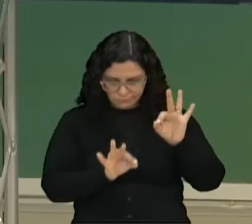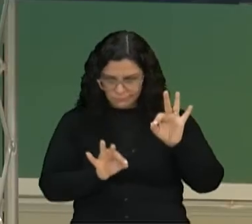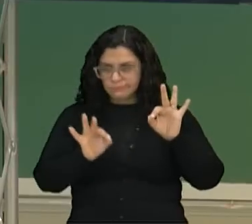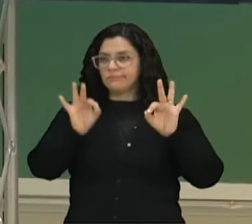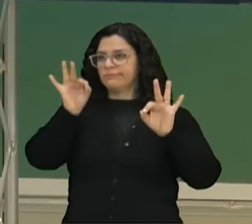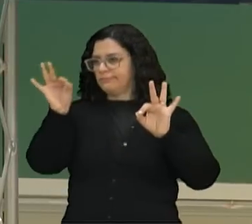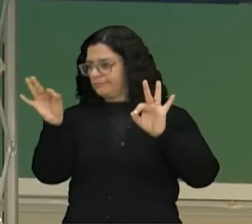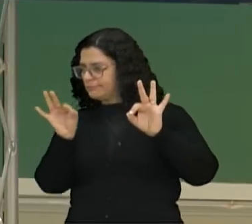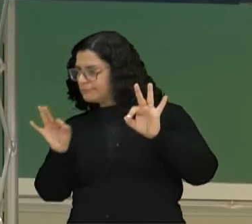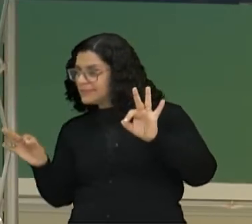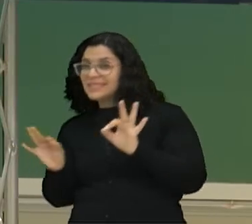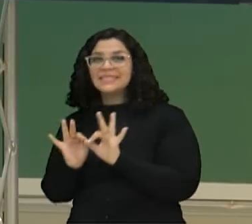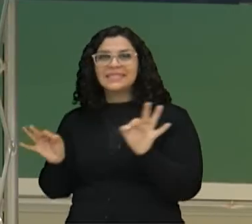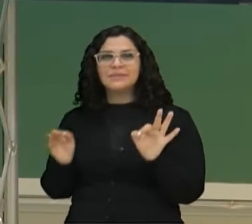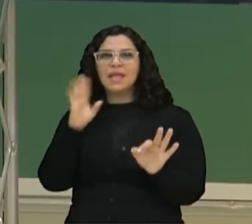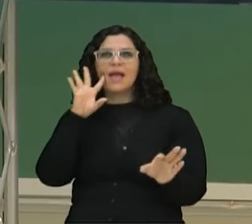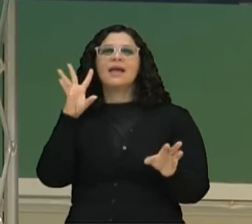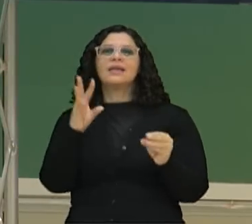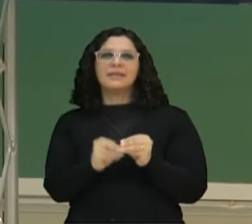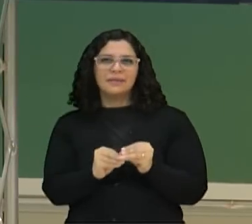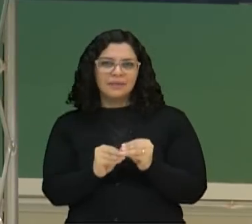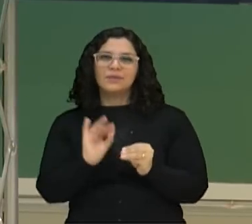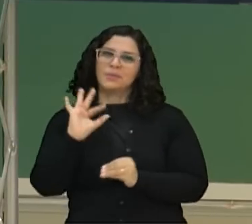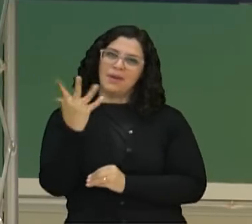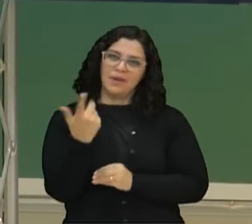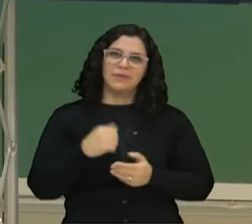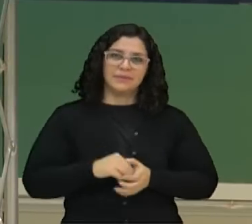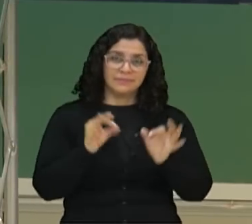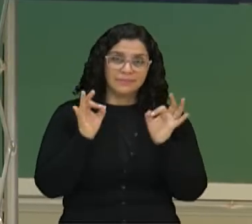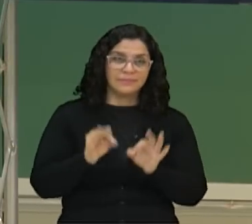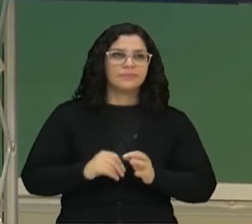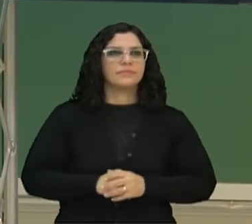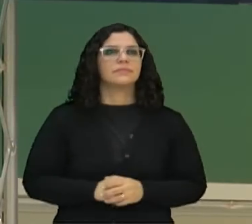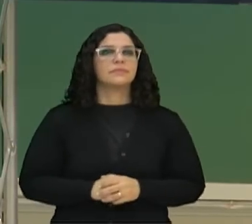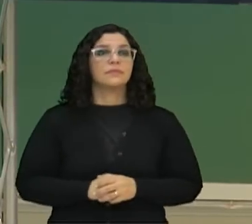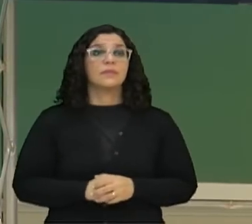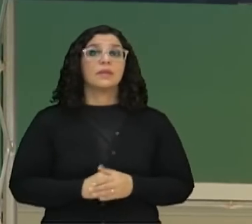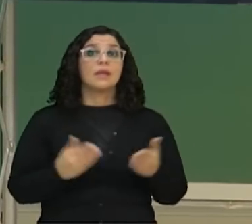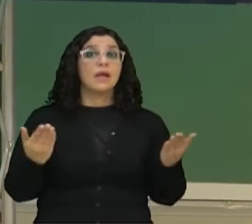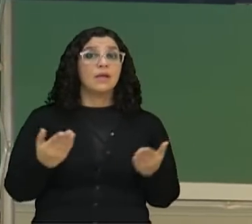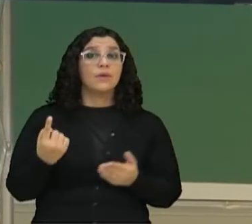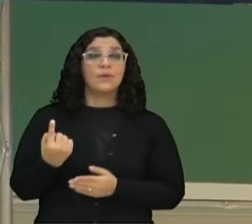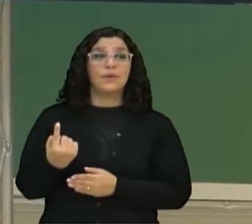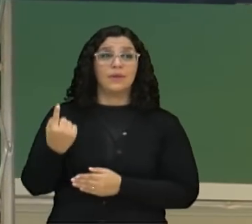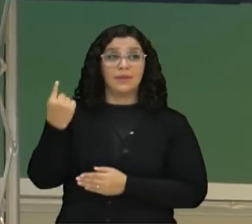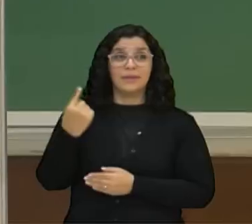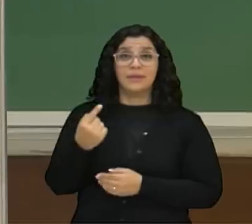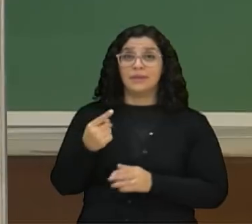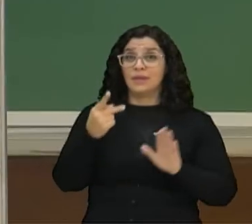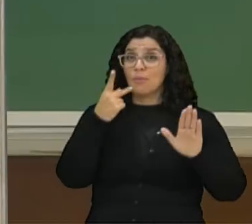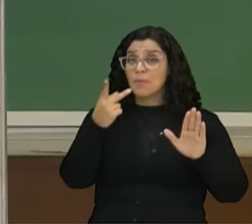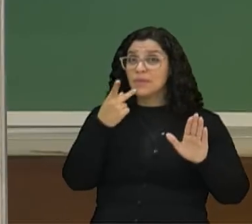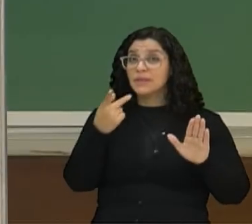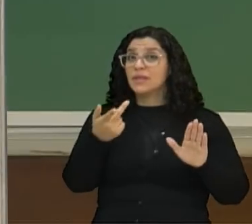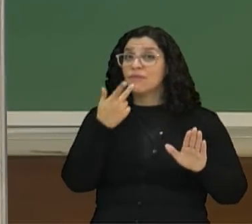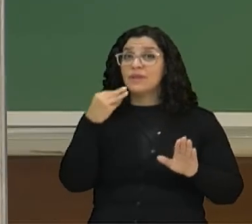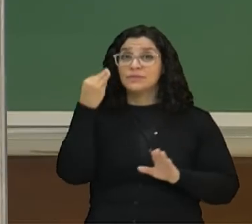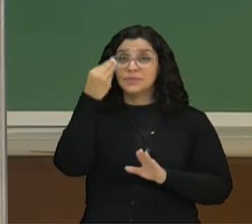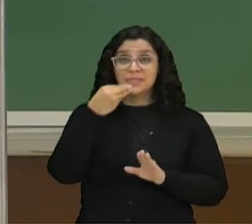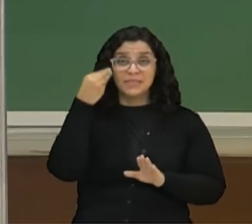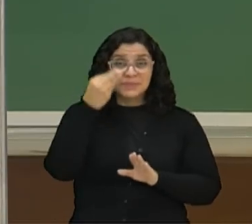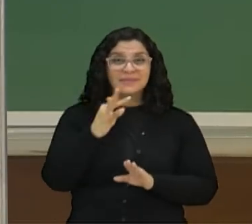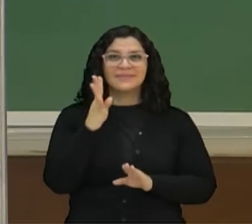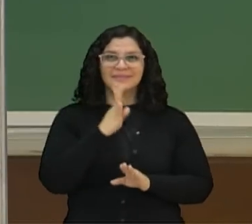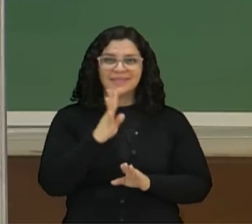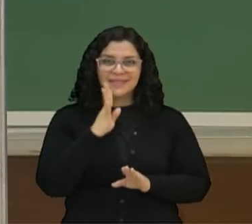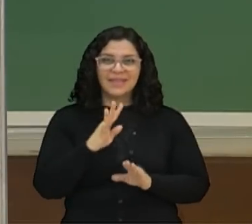simples para a gente entender, né, como que acontece, certo? E aqui eu prometi para vocês que ia ter uma experiência bem